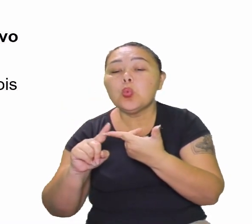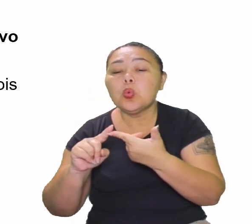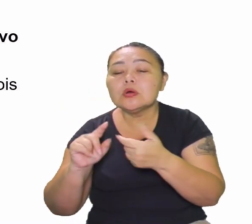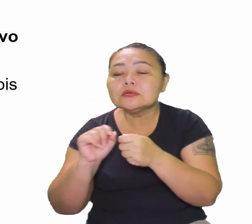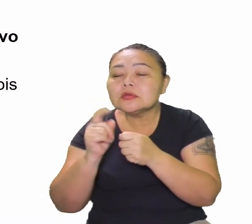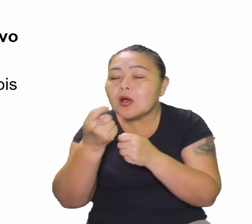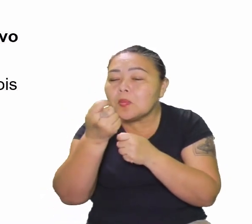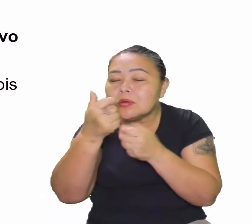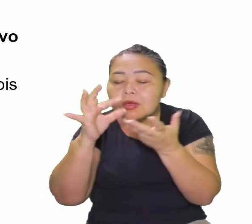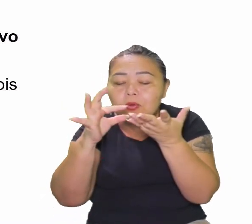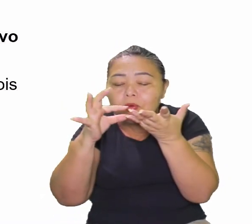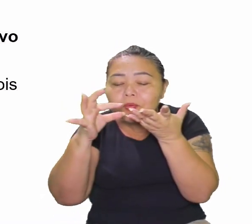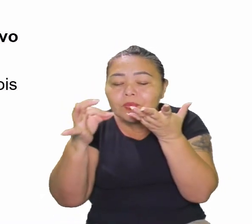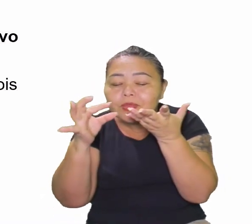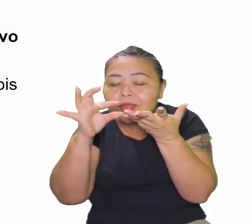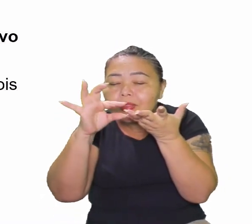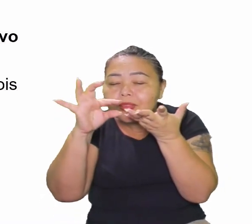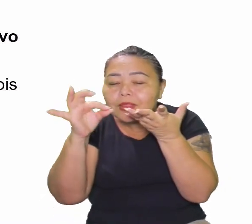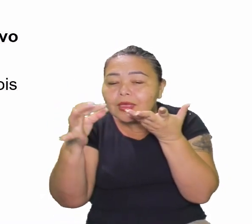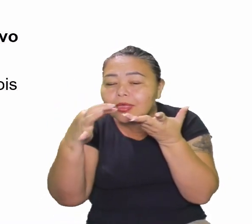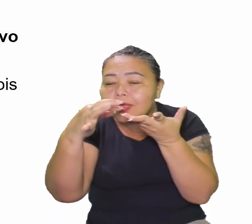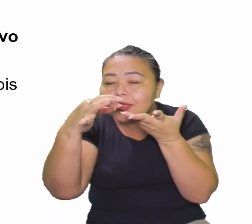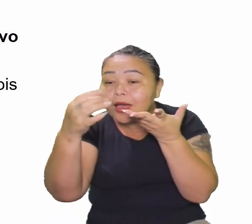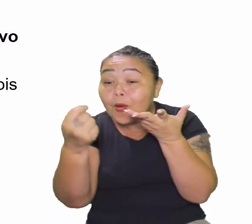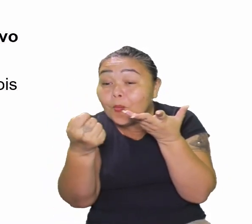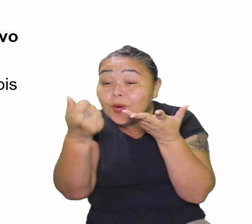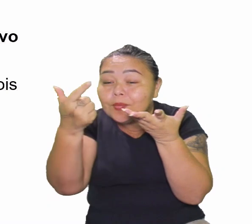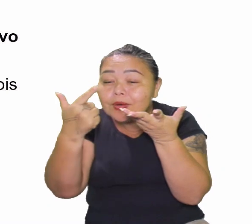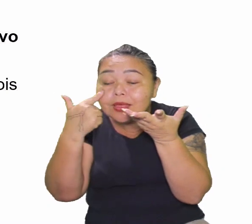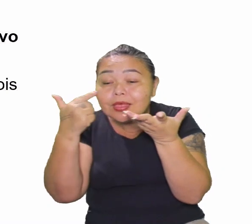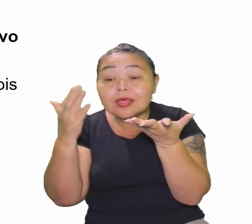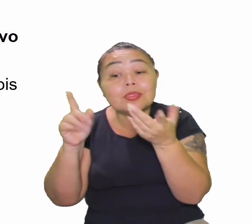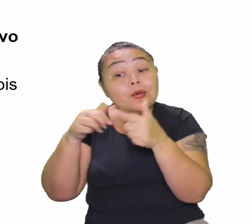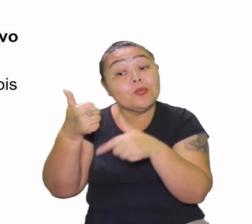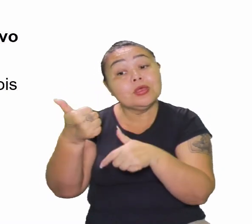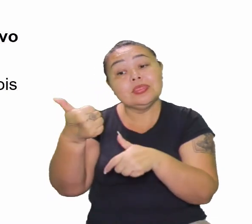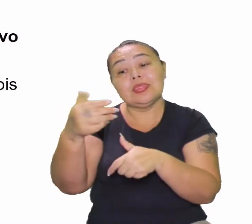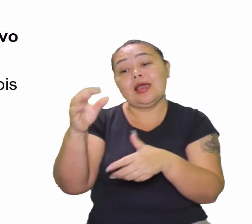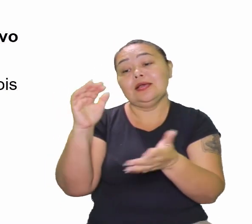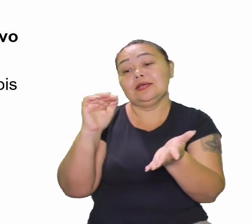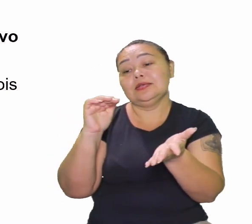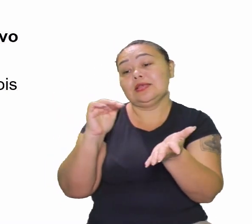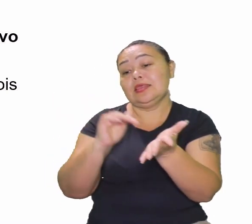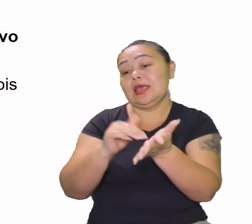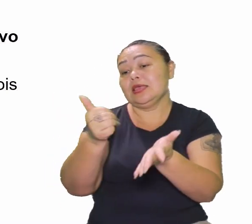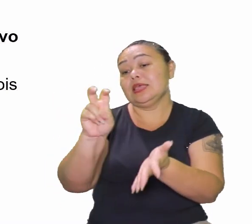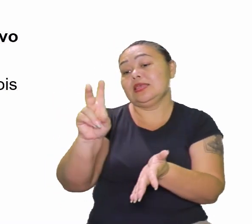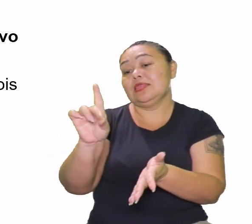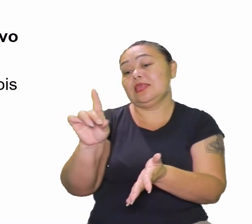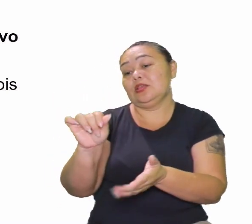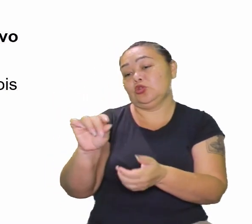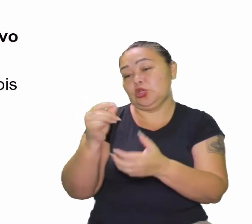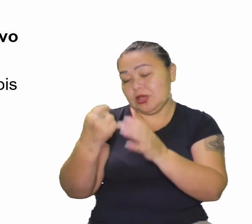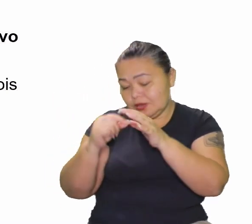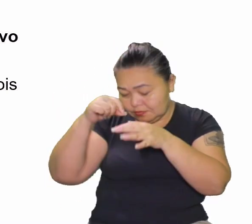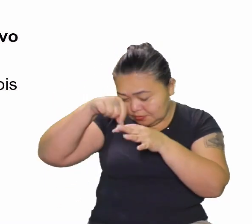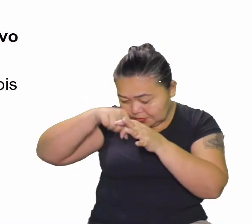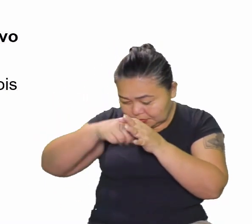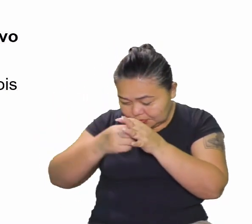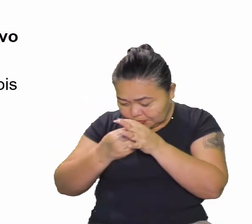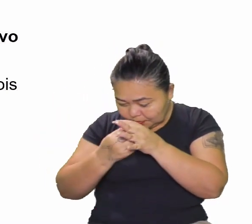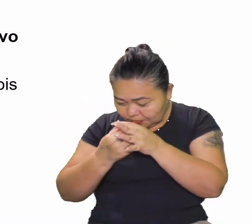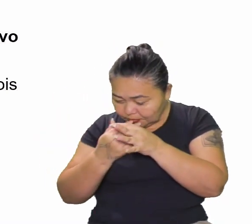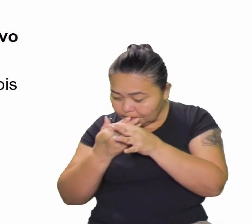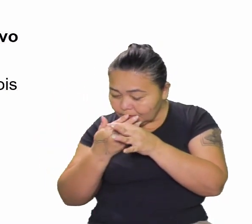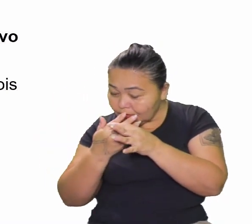das folhinhas que vão aparecer, né? Depois de 10 a 15 dias da semeadura. Então, nesse período, entre esse